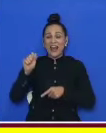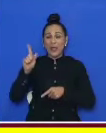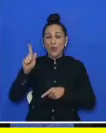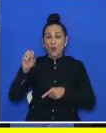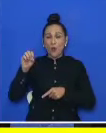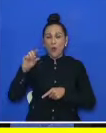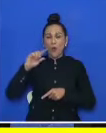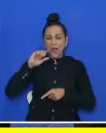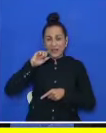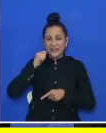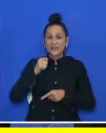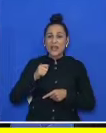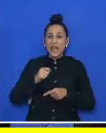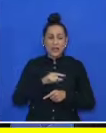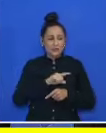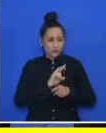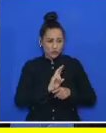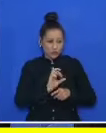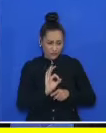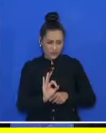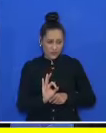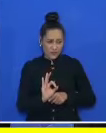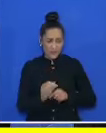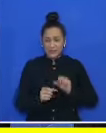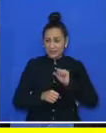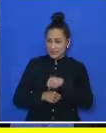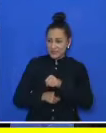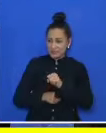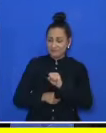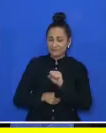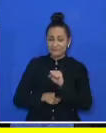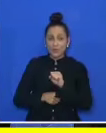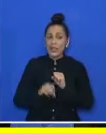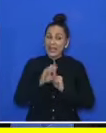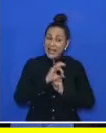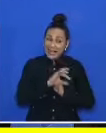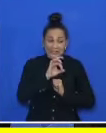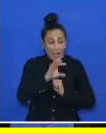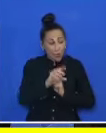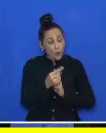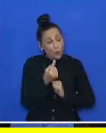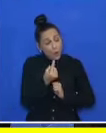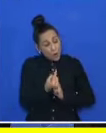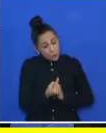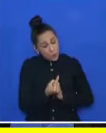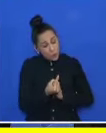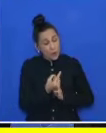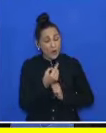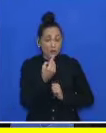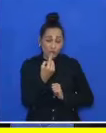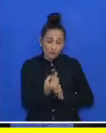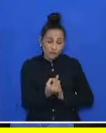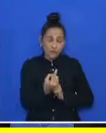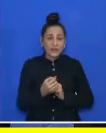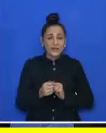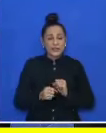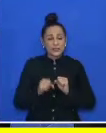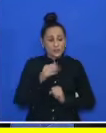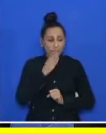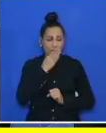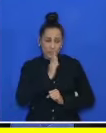do Coração. Auditoras, confirmam? Sim, confirmo. Uma por vez, por gentileza. As auditoras confirmam o Time do Coração?